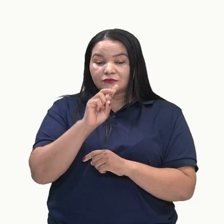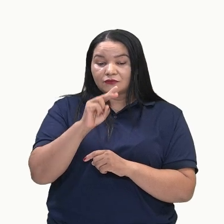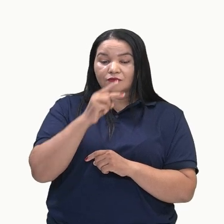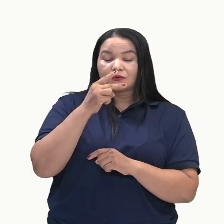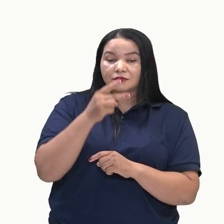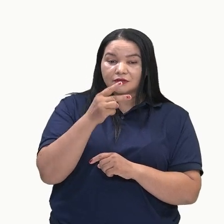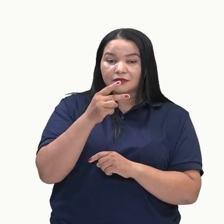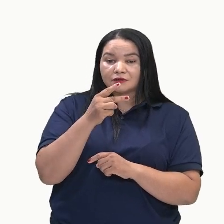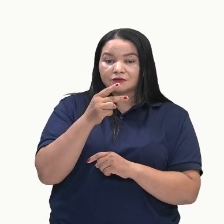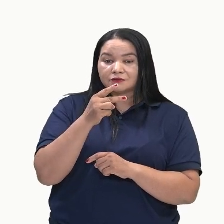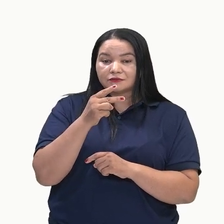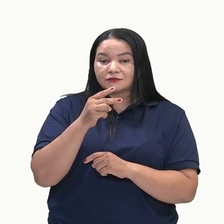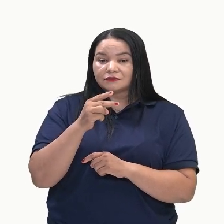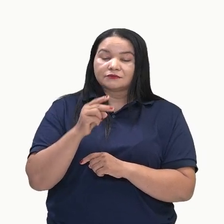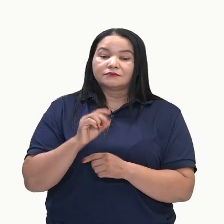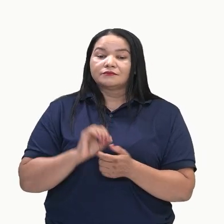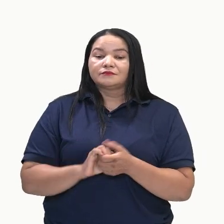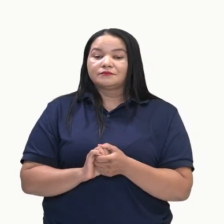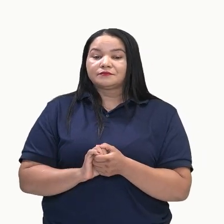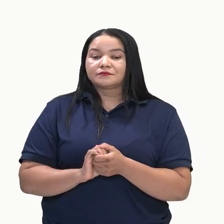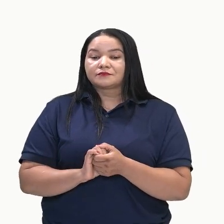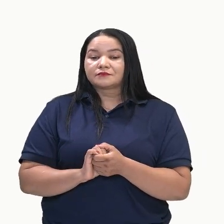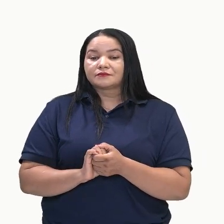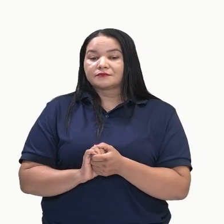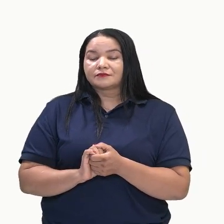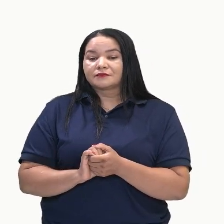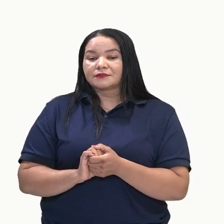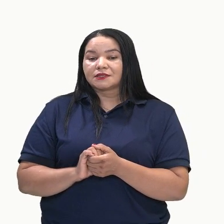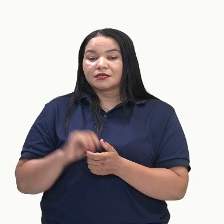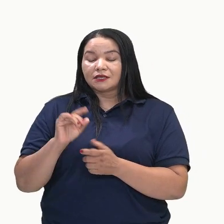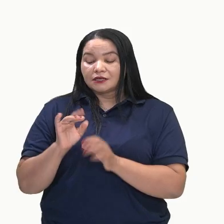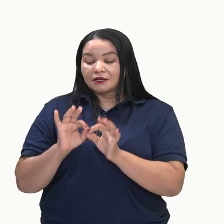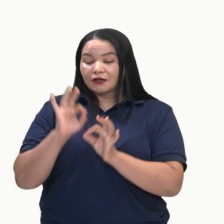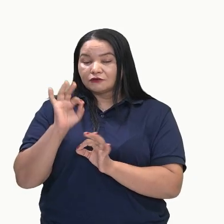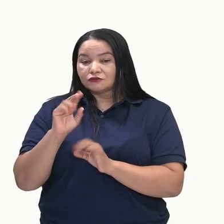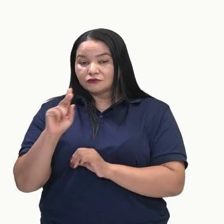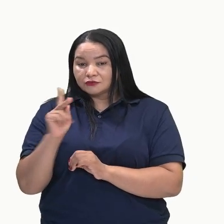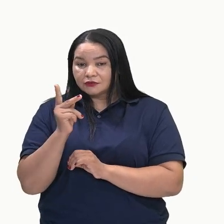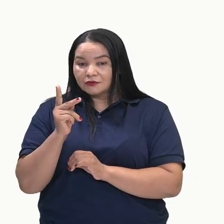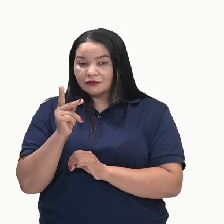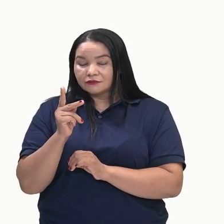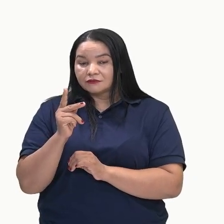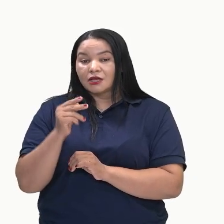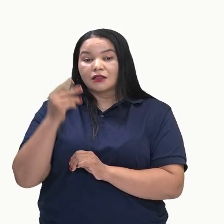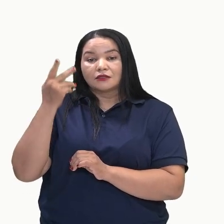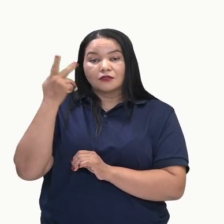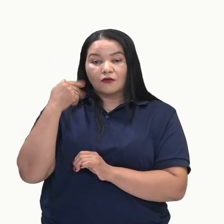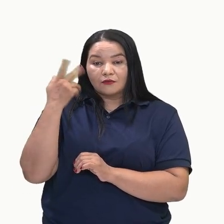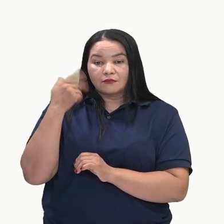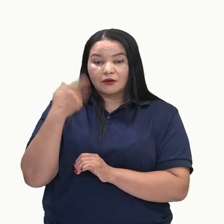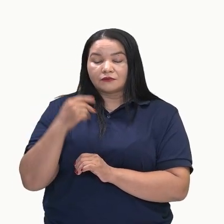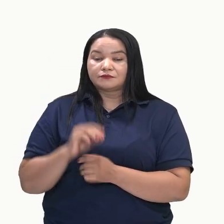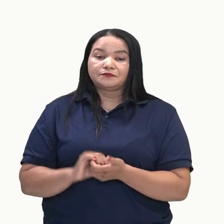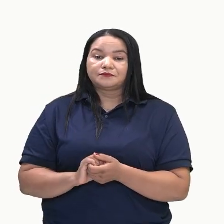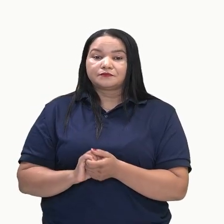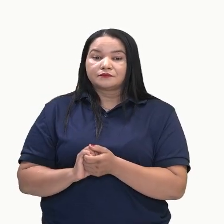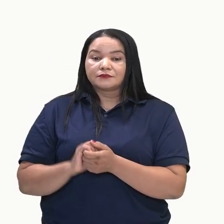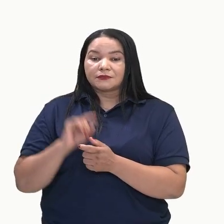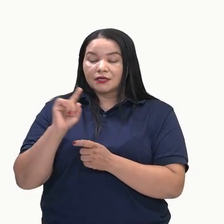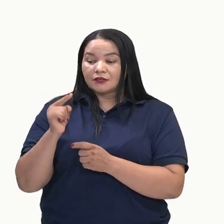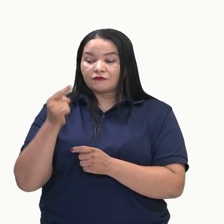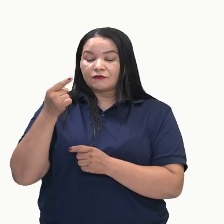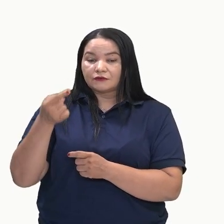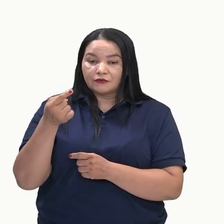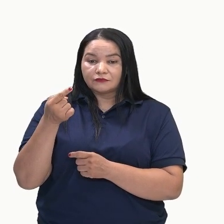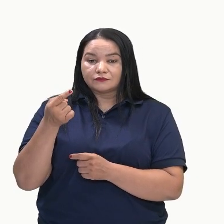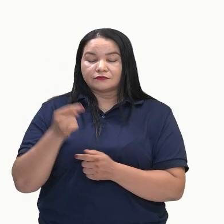quadrado, vai estar elevado ao quadrado, e aqui vai estar normal, elevado a 1. Tudo